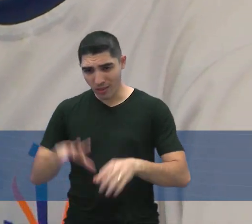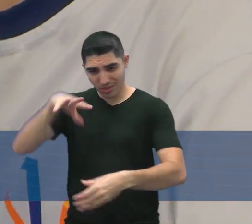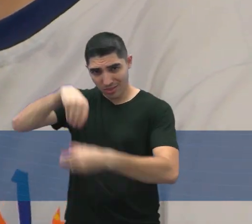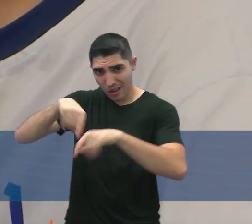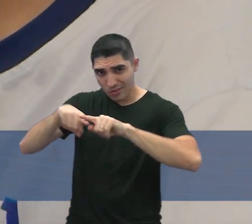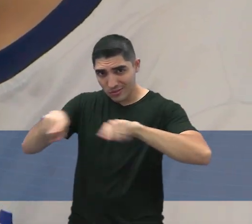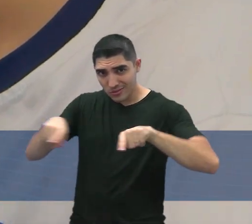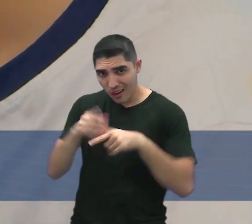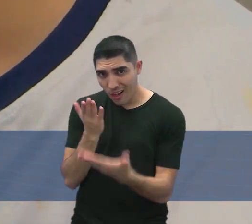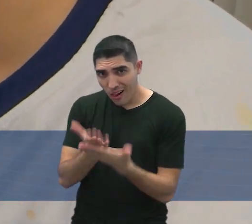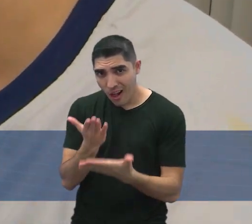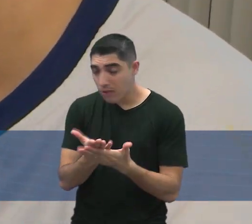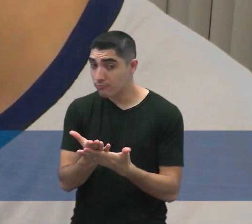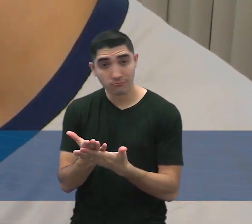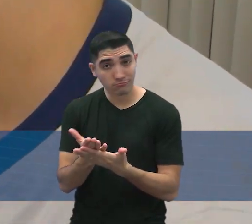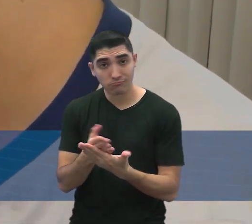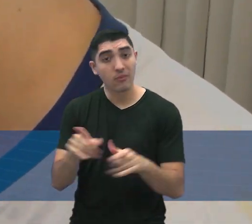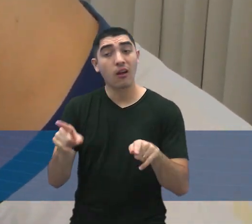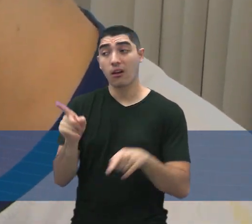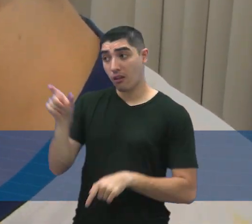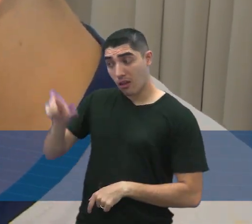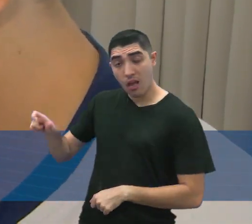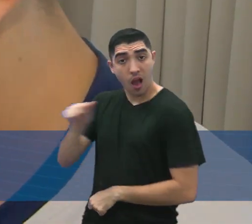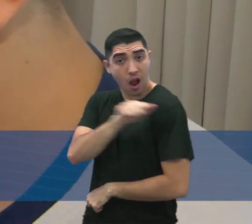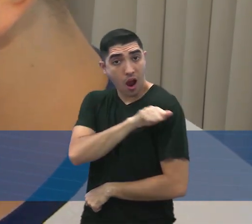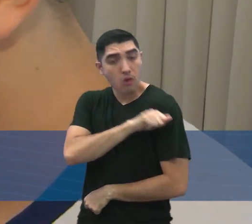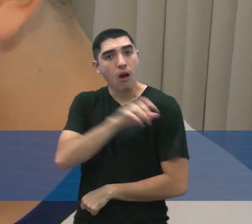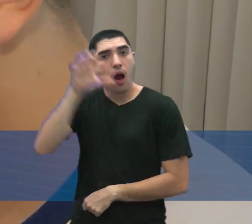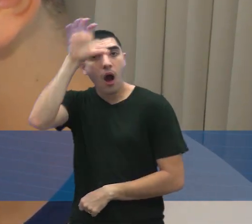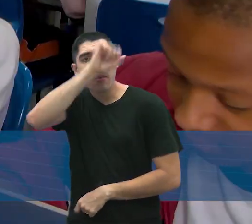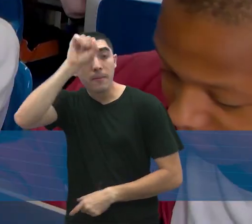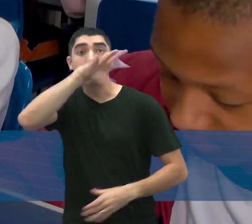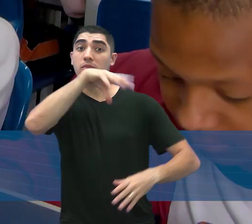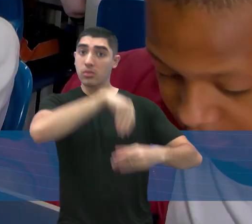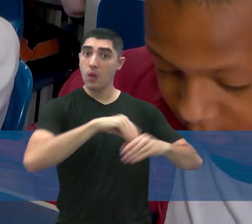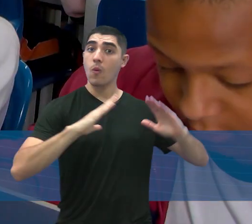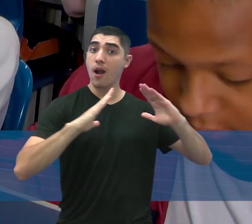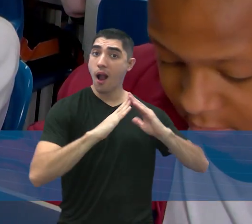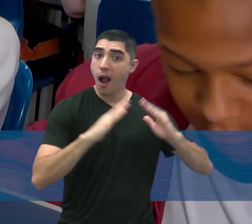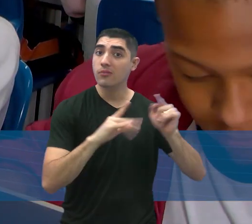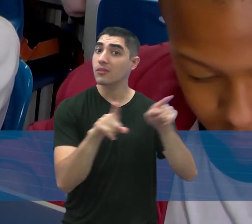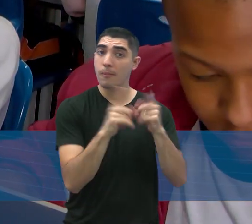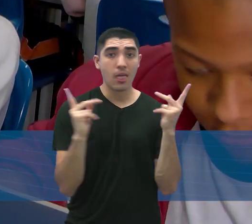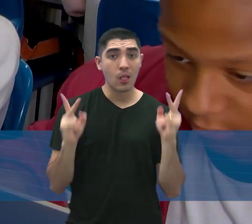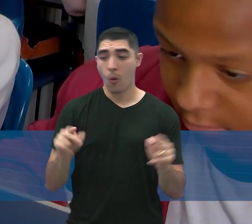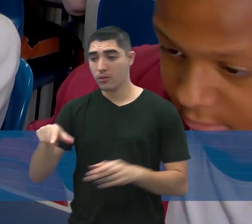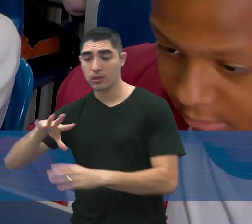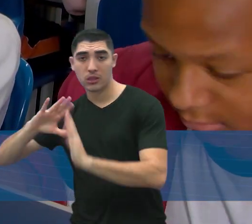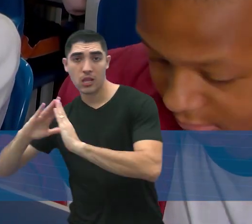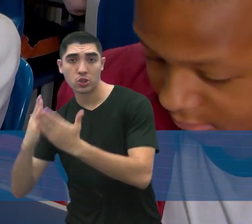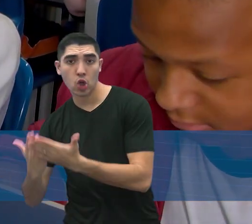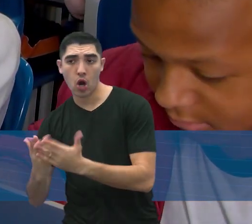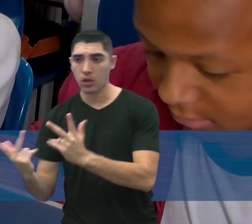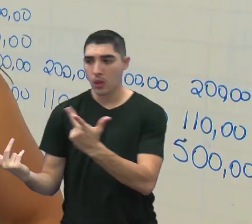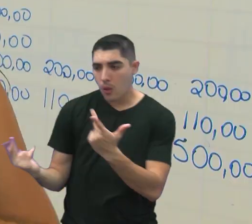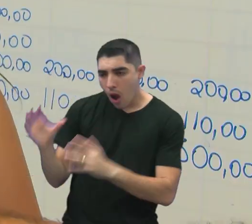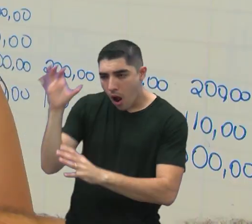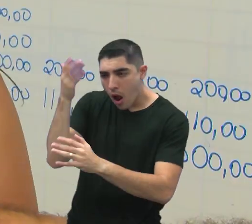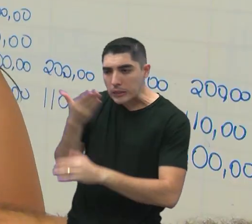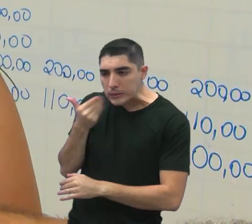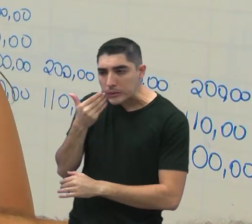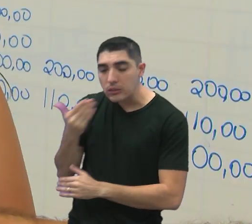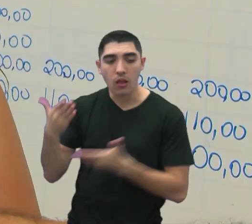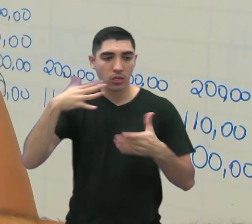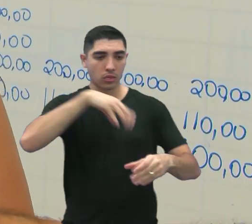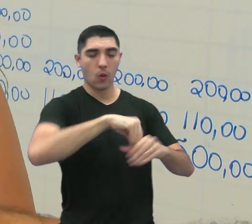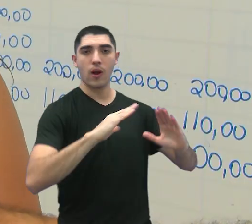de aula. Isso porque os alunos aplicam na prática, em casa, o que é ensinado na escola para o controle de gastos. Eu trabalho